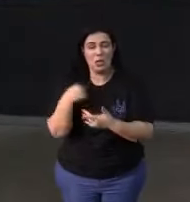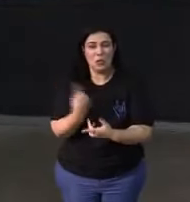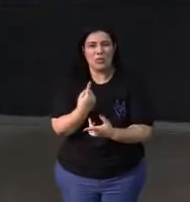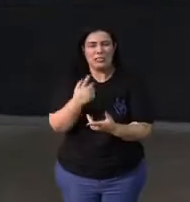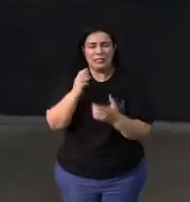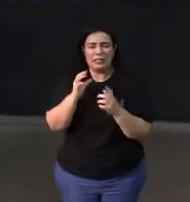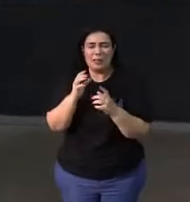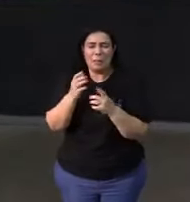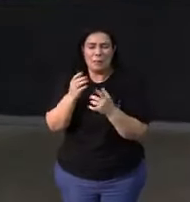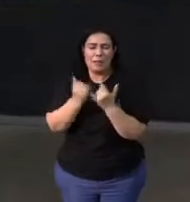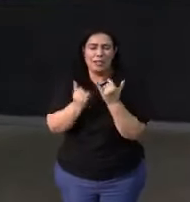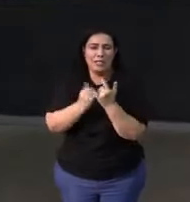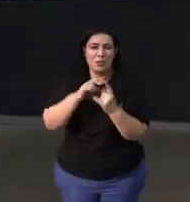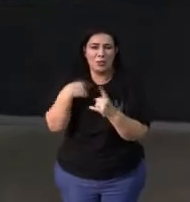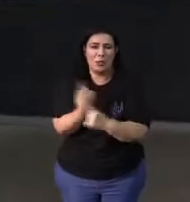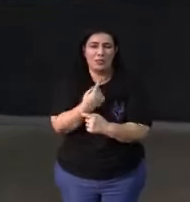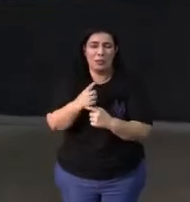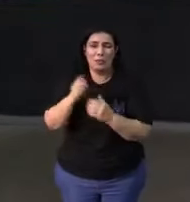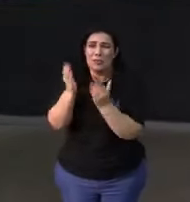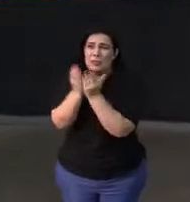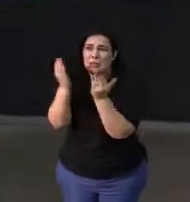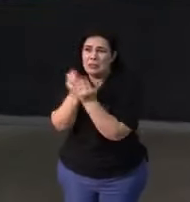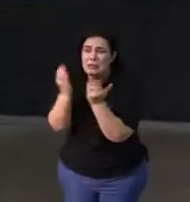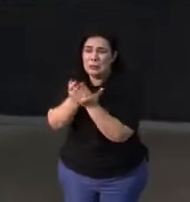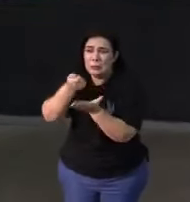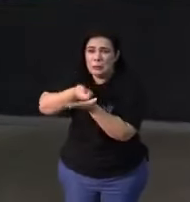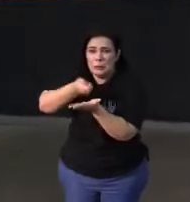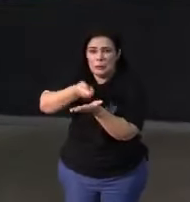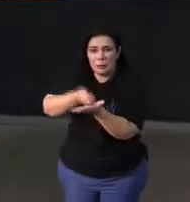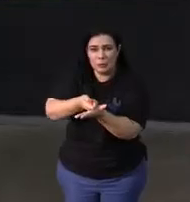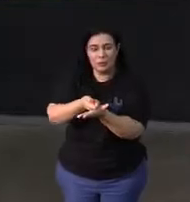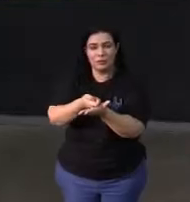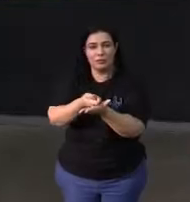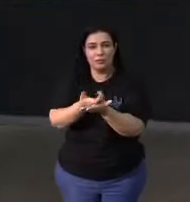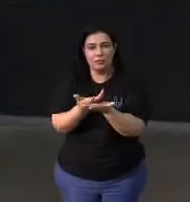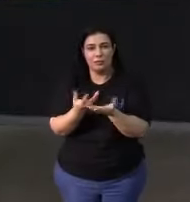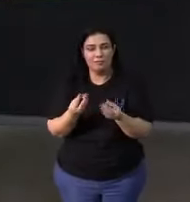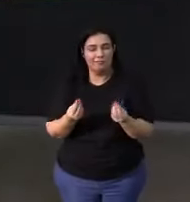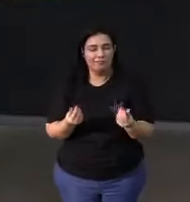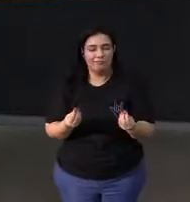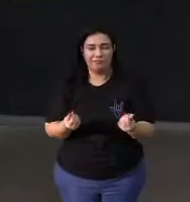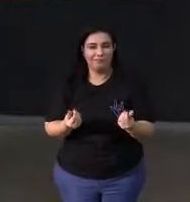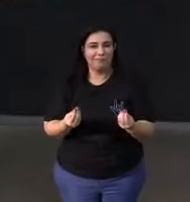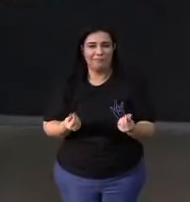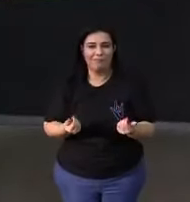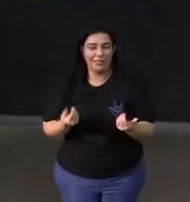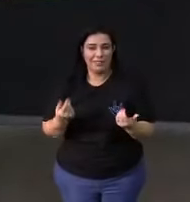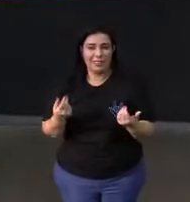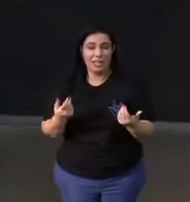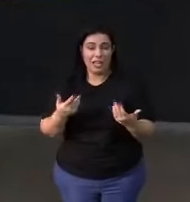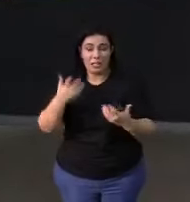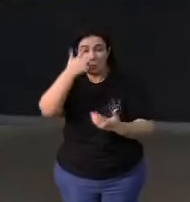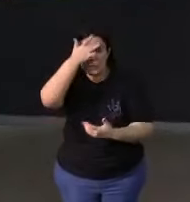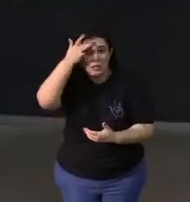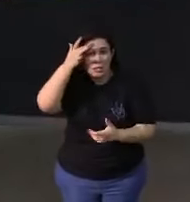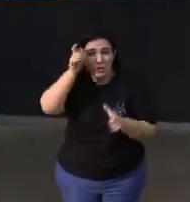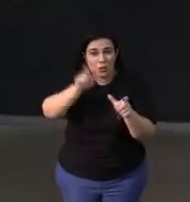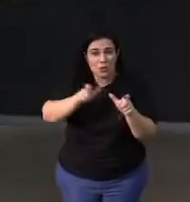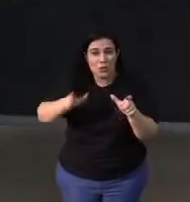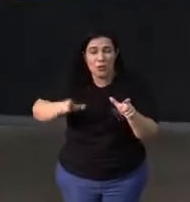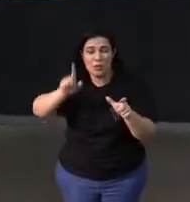muito rígidos, muito endurecidos. Não, irmãos, as pessoas são